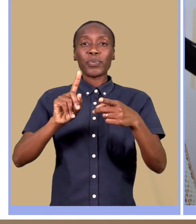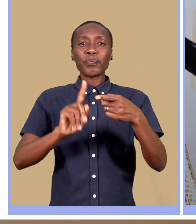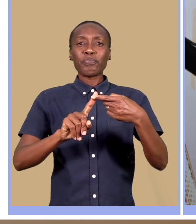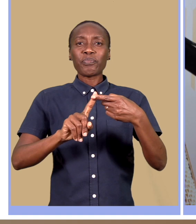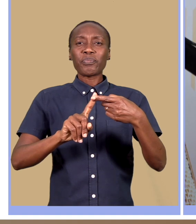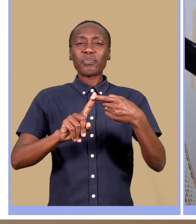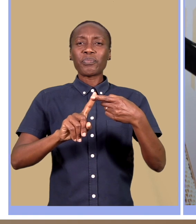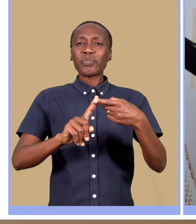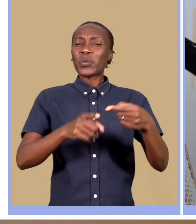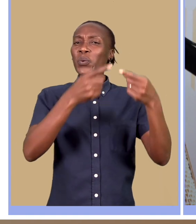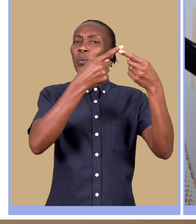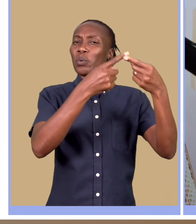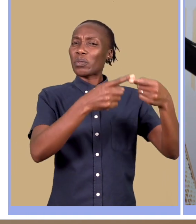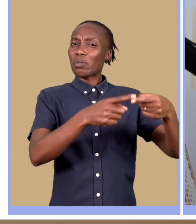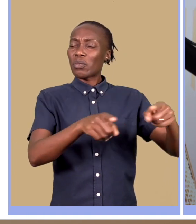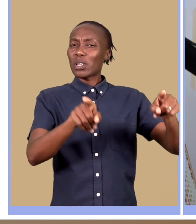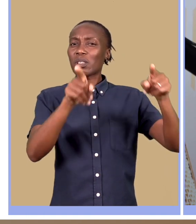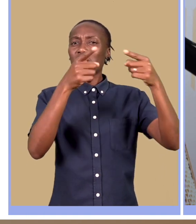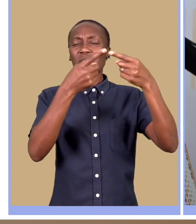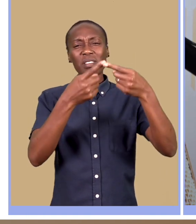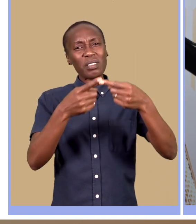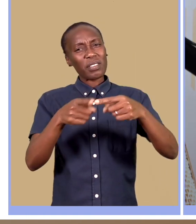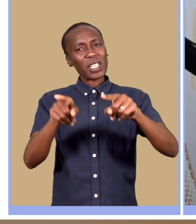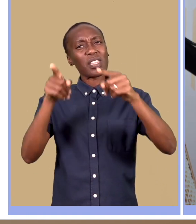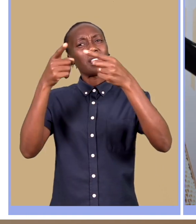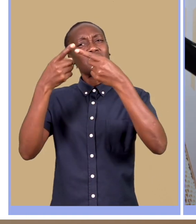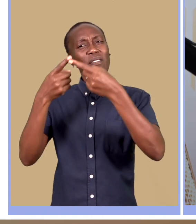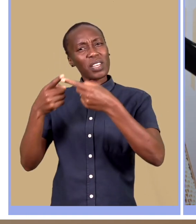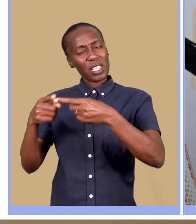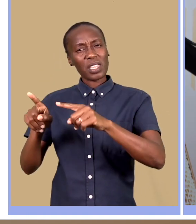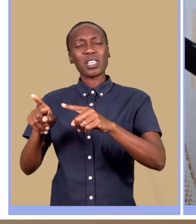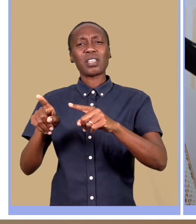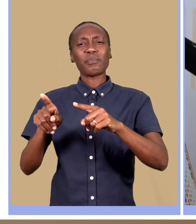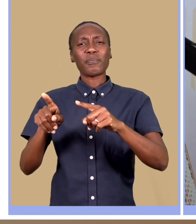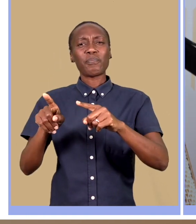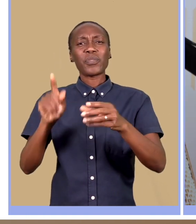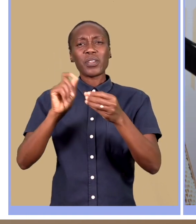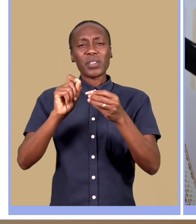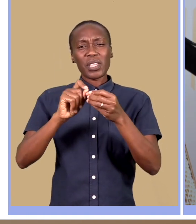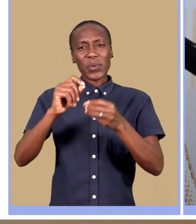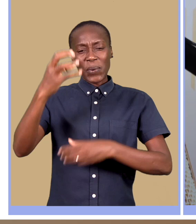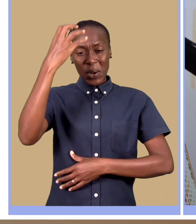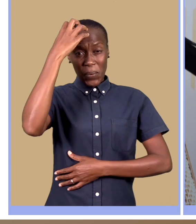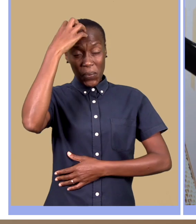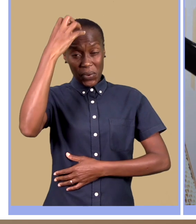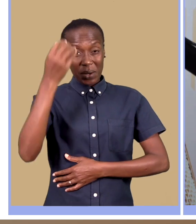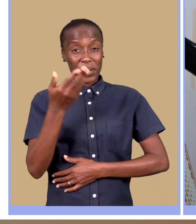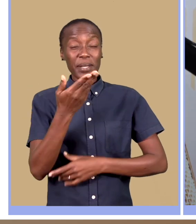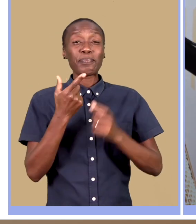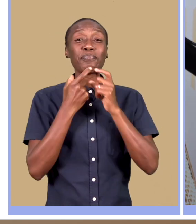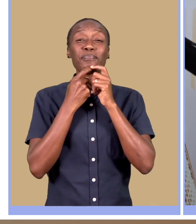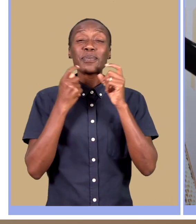mencionar o WaterAid, Climate Links, BioFound, o próprio governo de